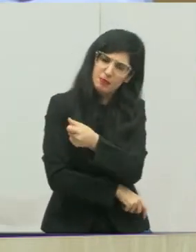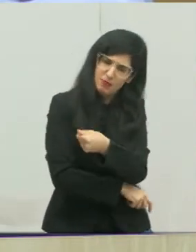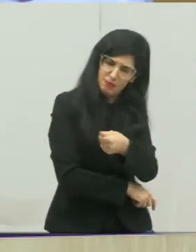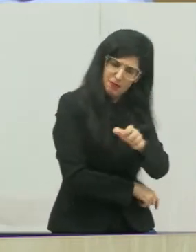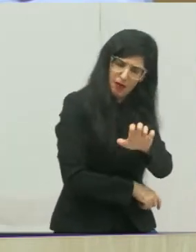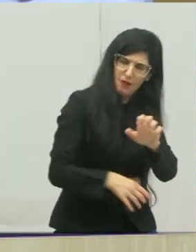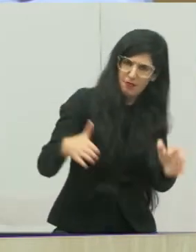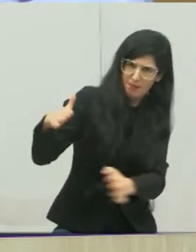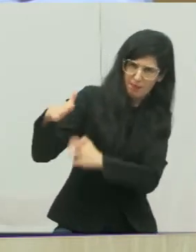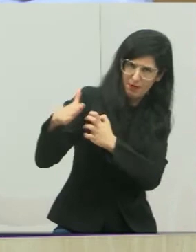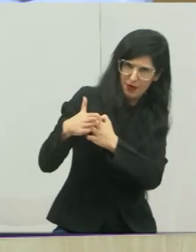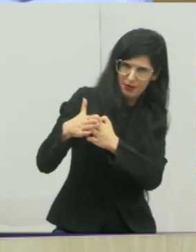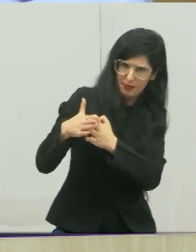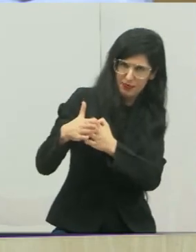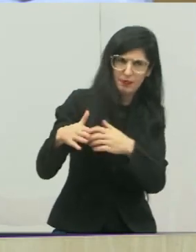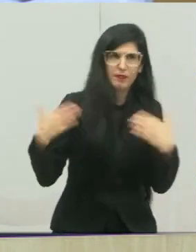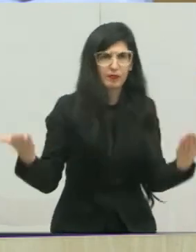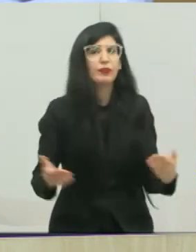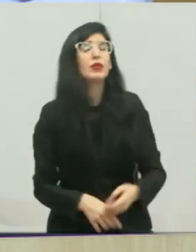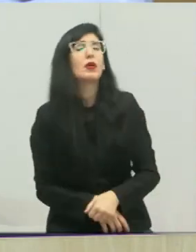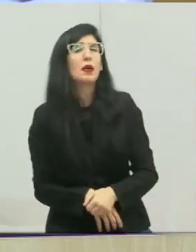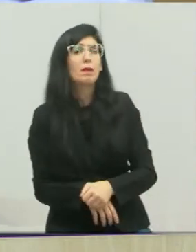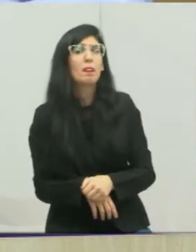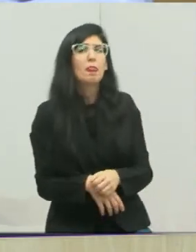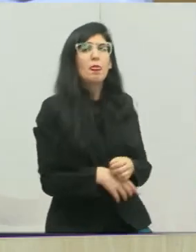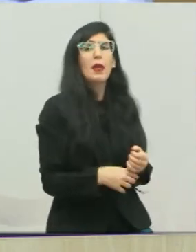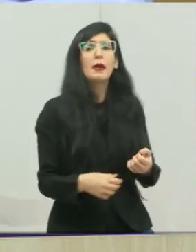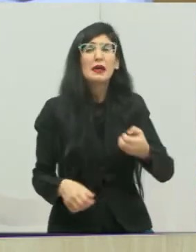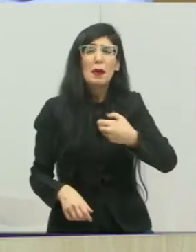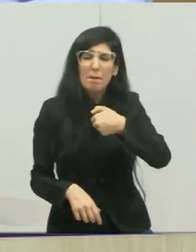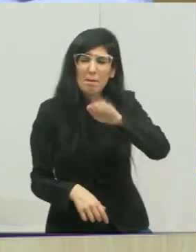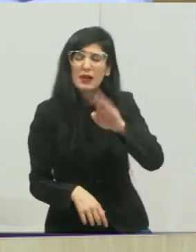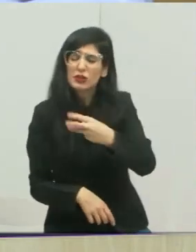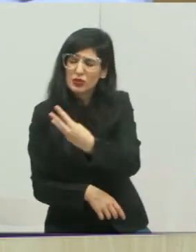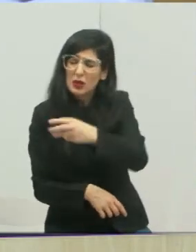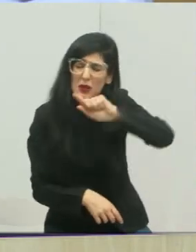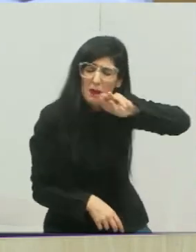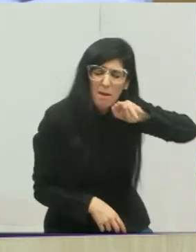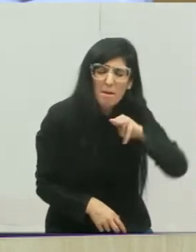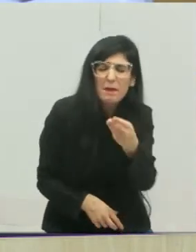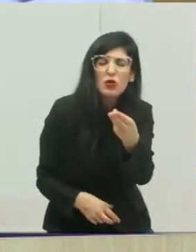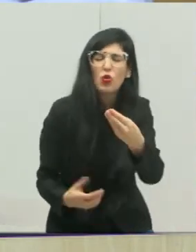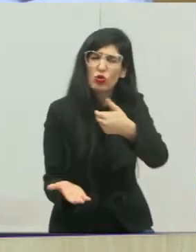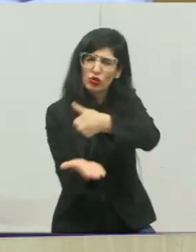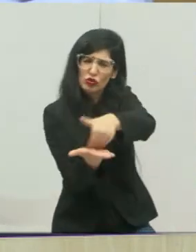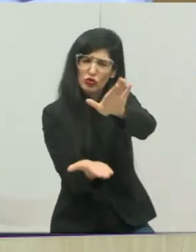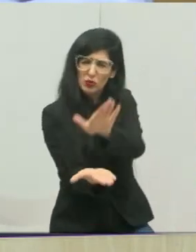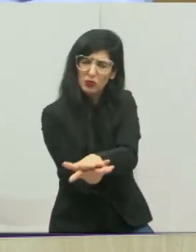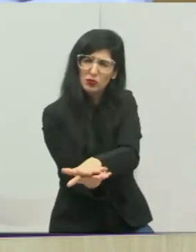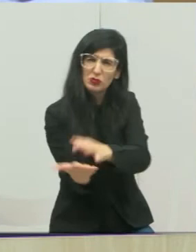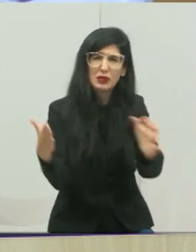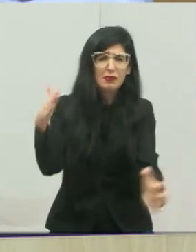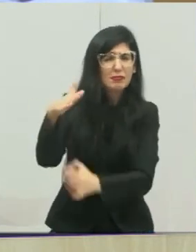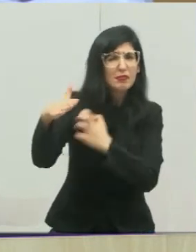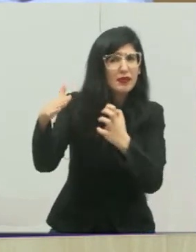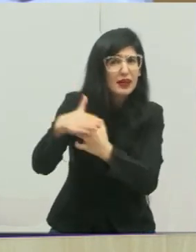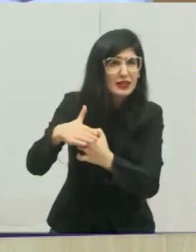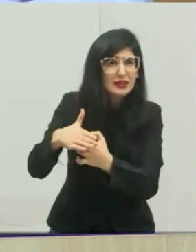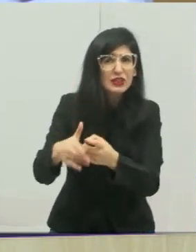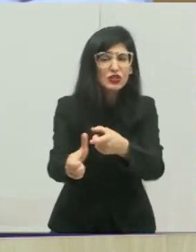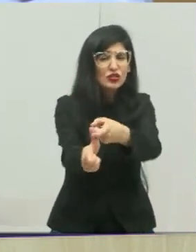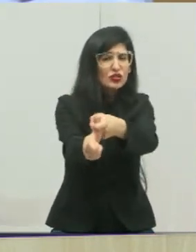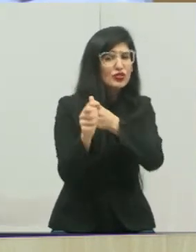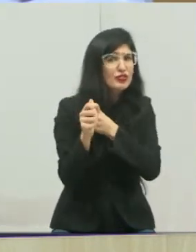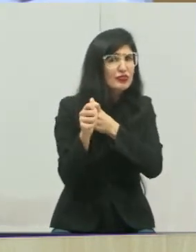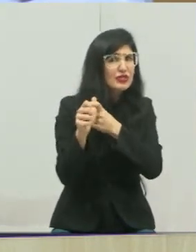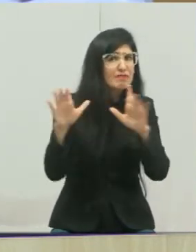está a cobrança da limpeza do valor de mais de 3 milhões de multa da empresa Lomes Incorporadora em Construções Limitada? Poder-se aplicar